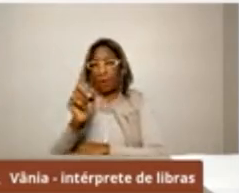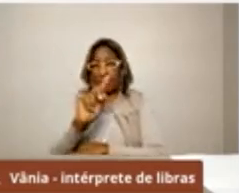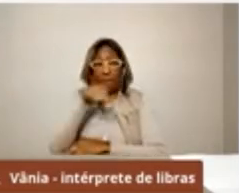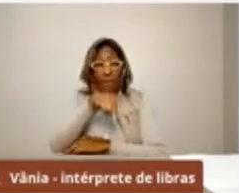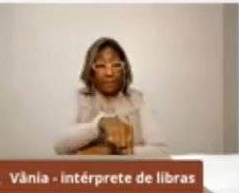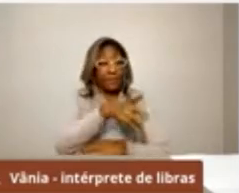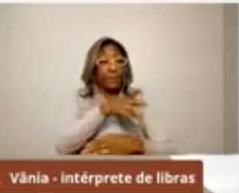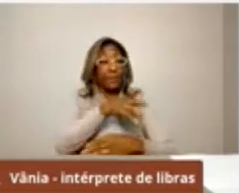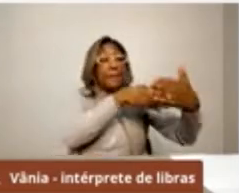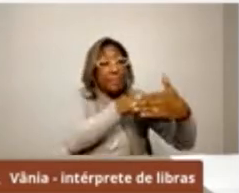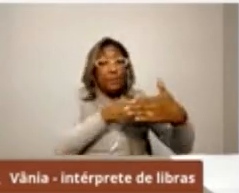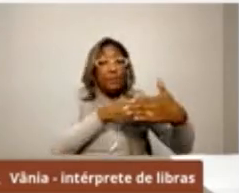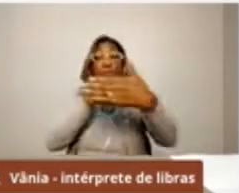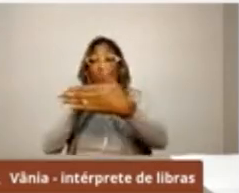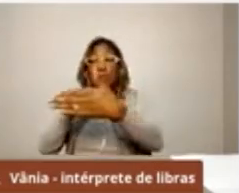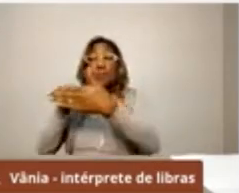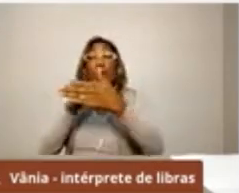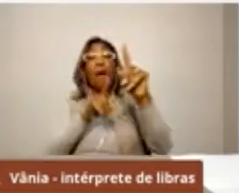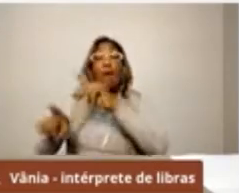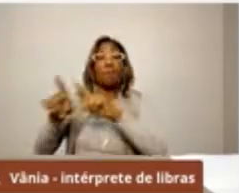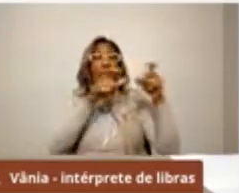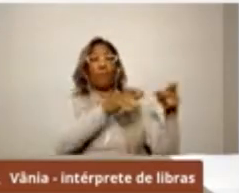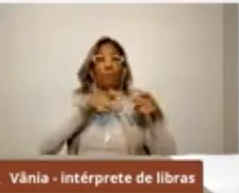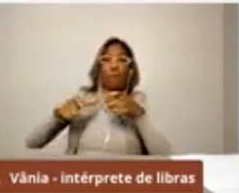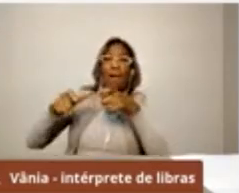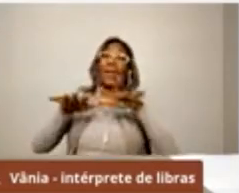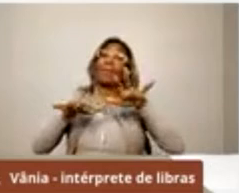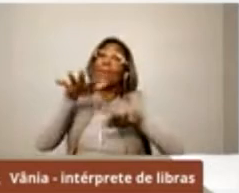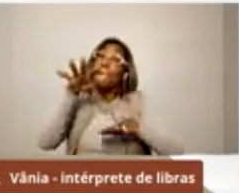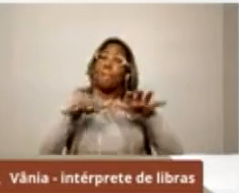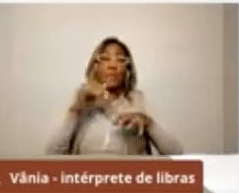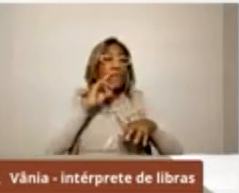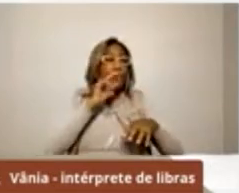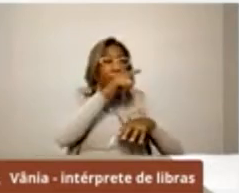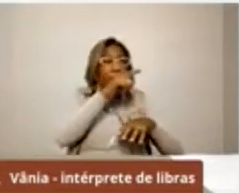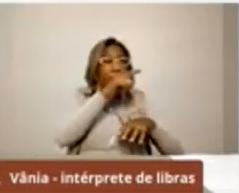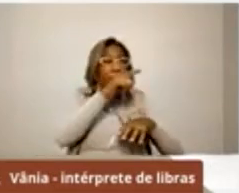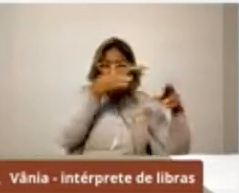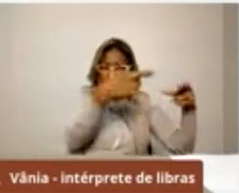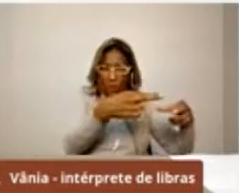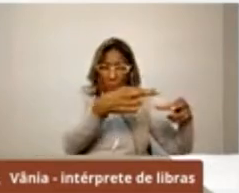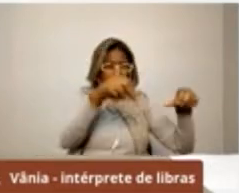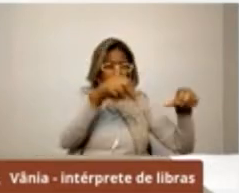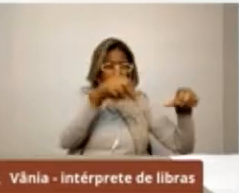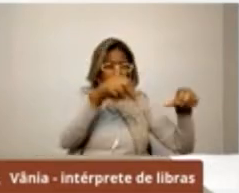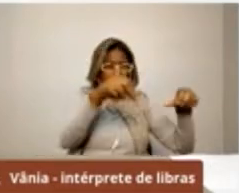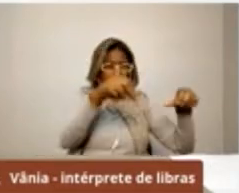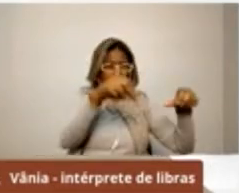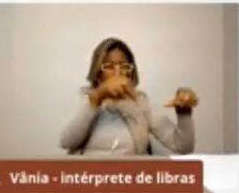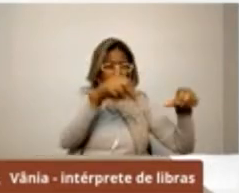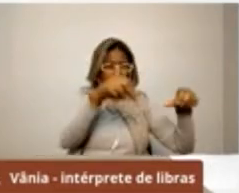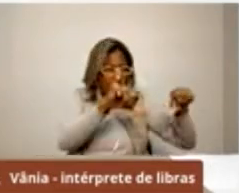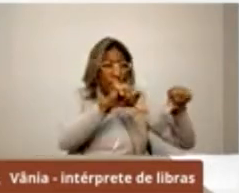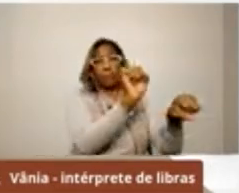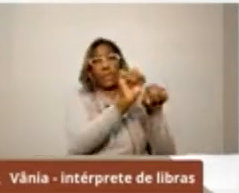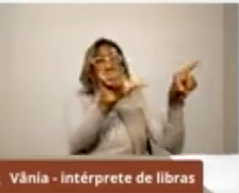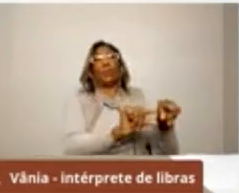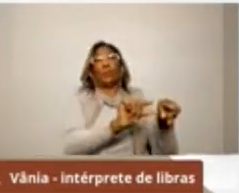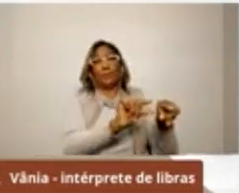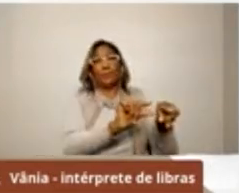no momento que se identifica maior a necessidade de restrições